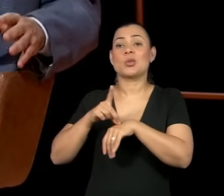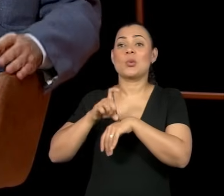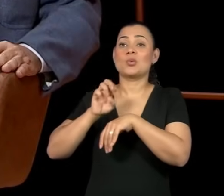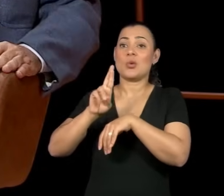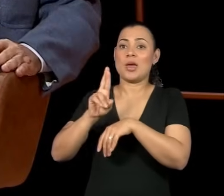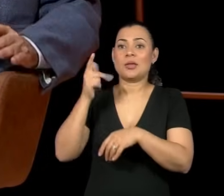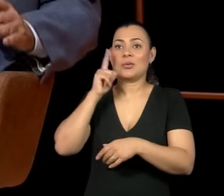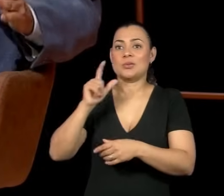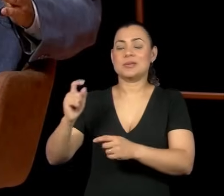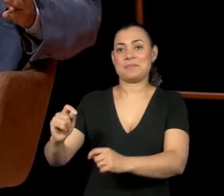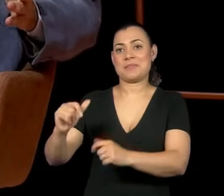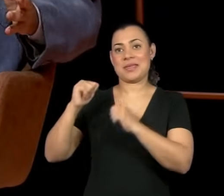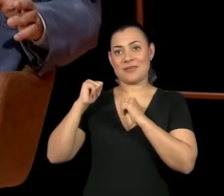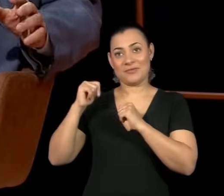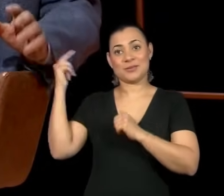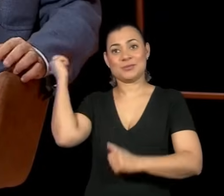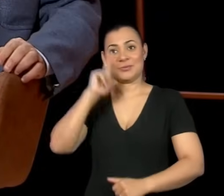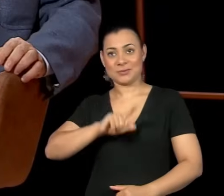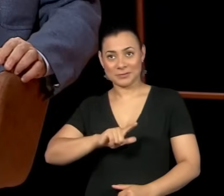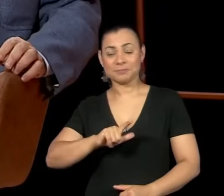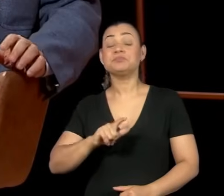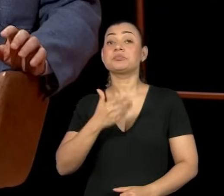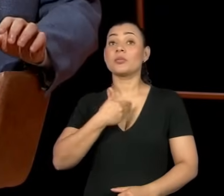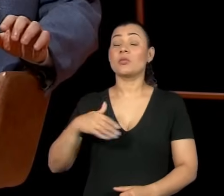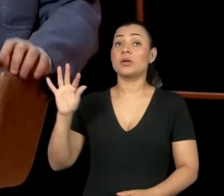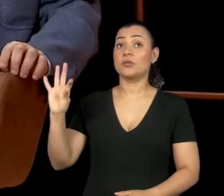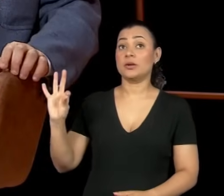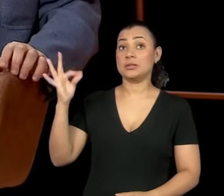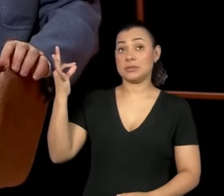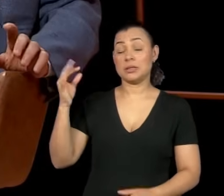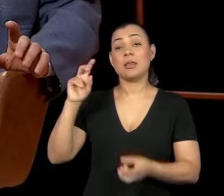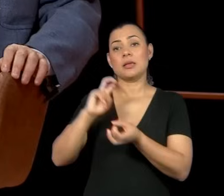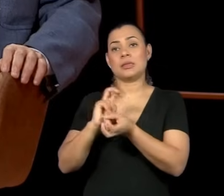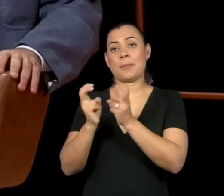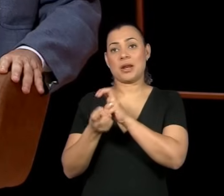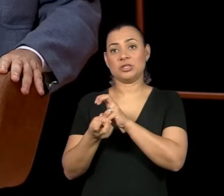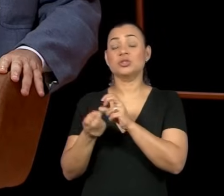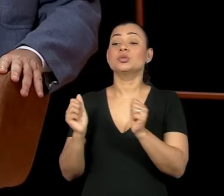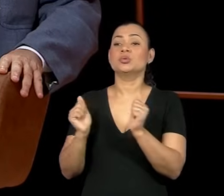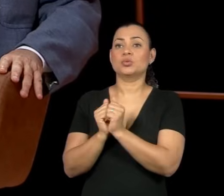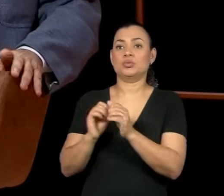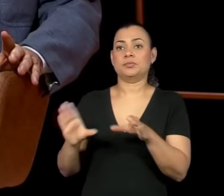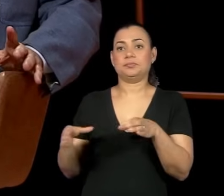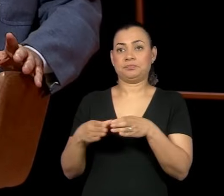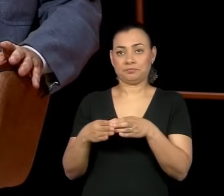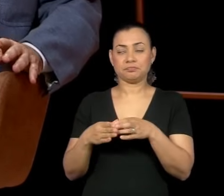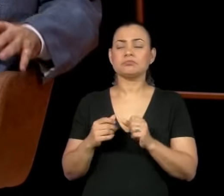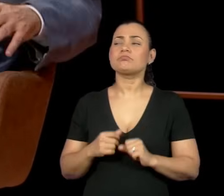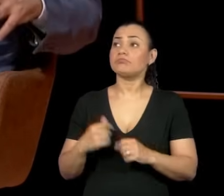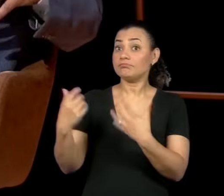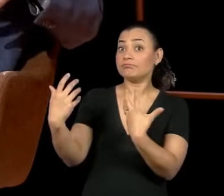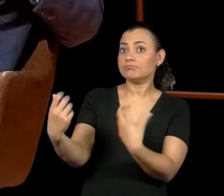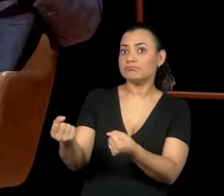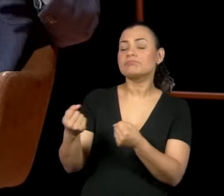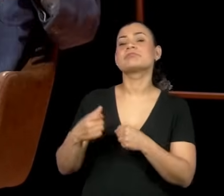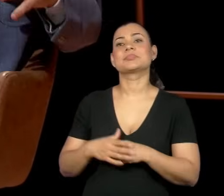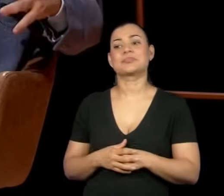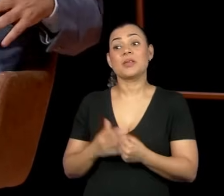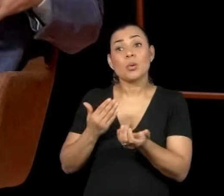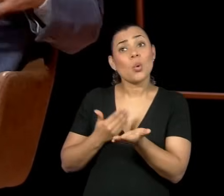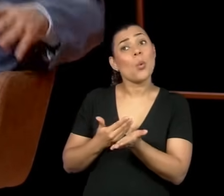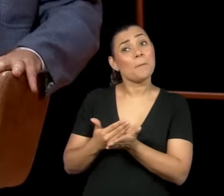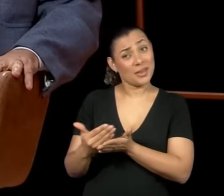estudo do quadro de cooperação técnica do governo francês, do Itamaraty e da Fundação Gulbenkian. Enfim, no